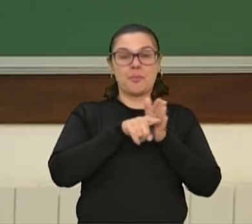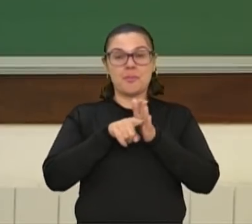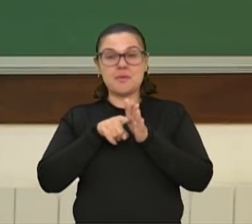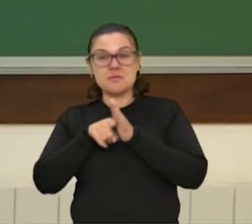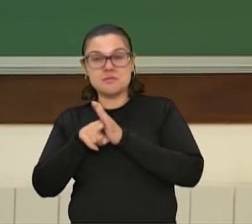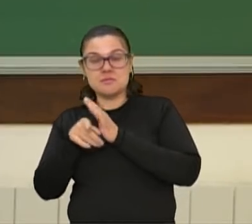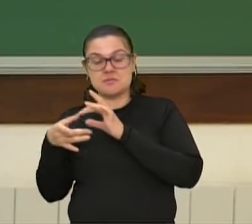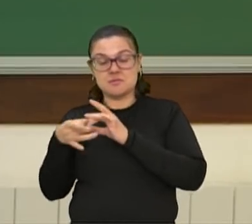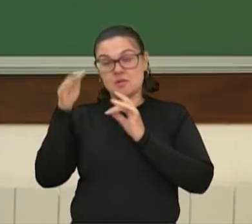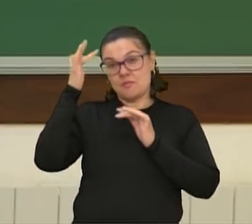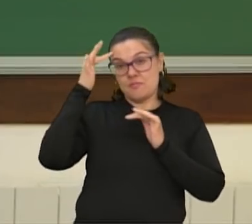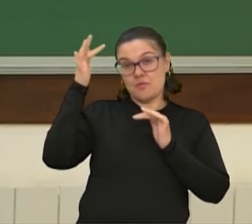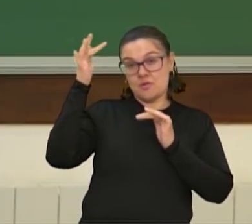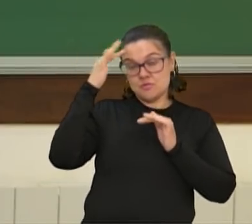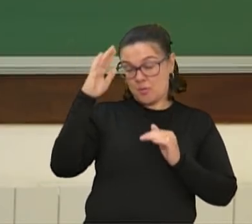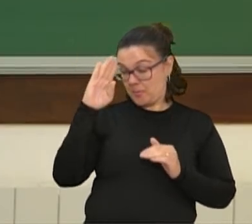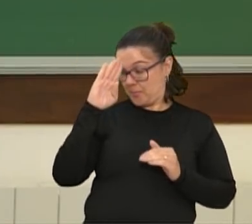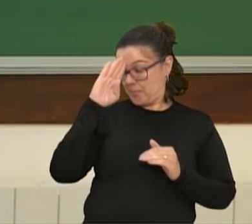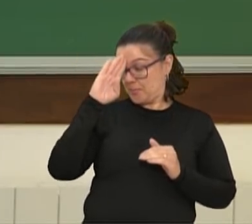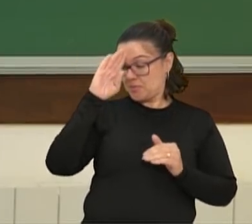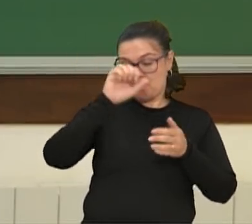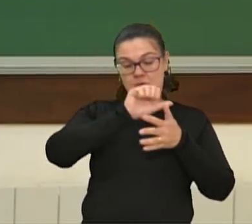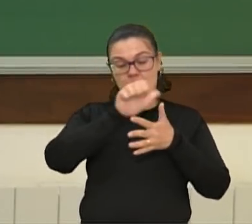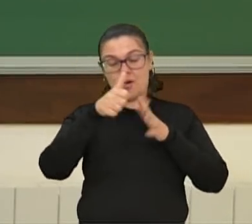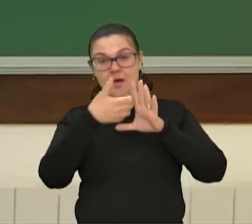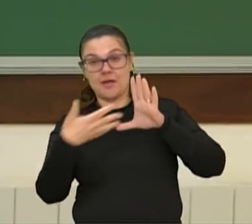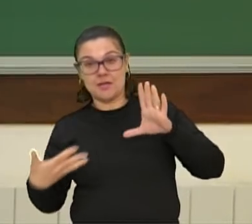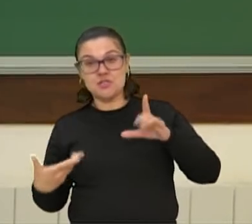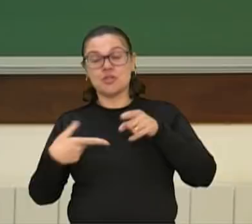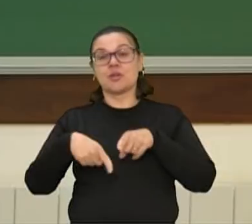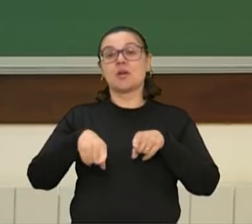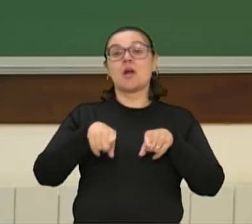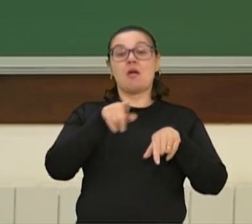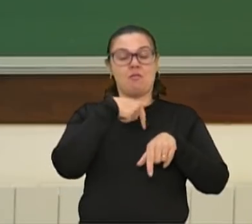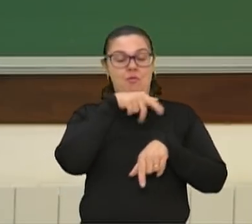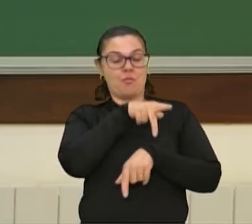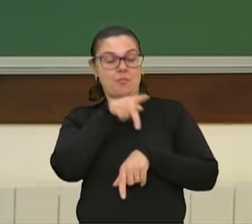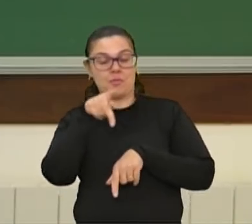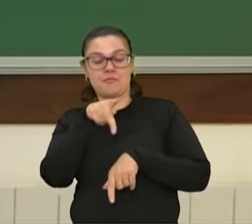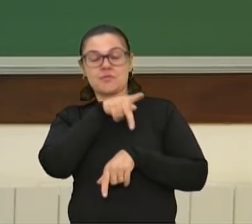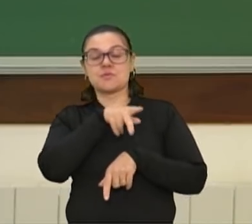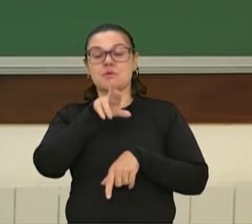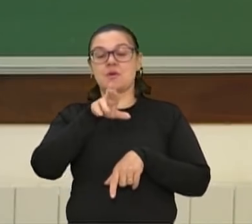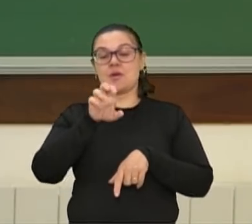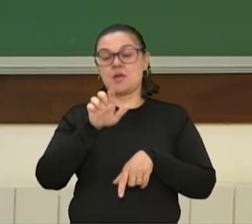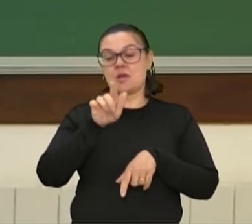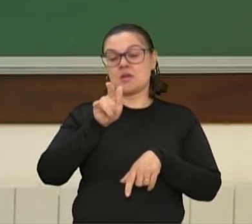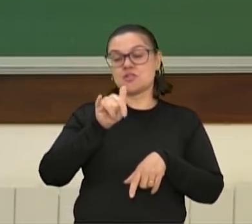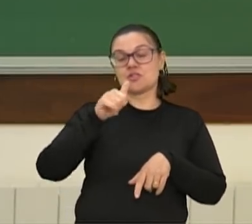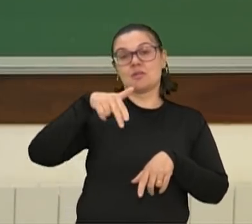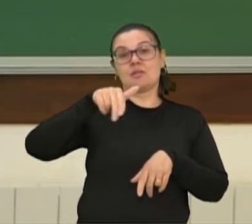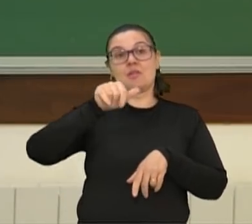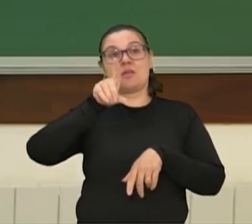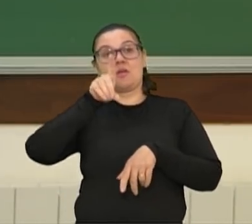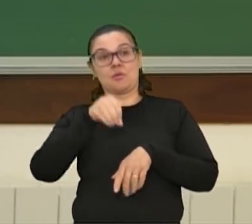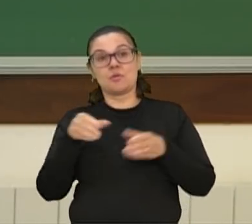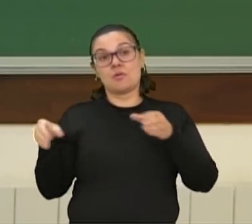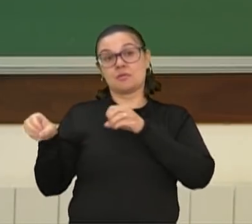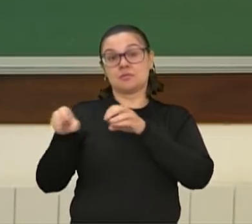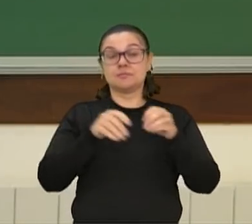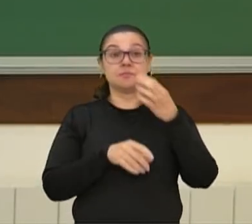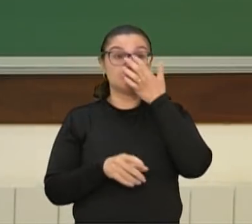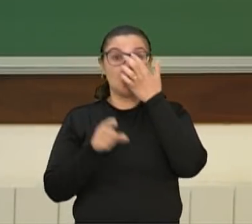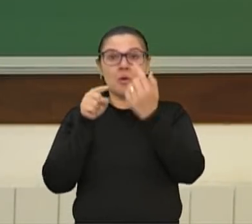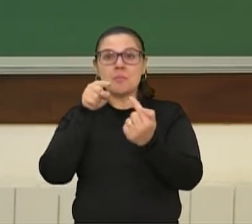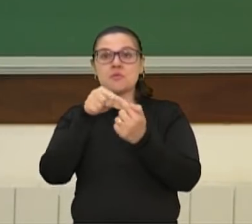características e autores. Eu sou o professor Reginaldo Polese e vou trabalhar aqui com vocês esta aula.